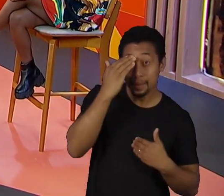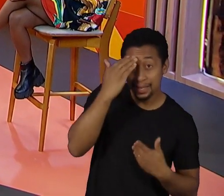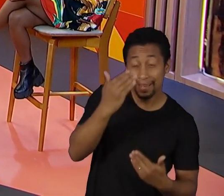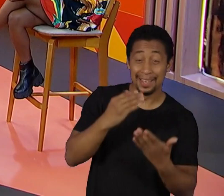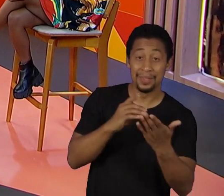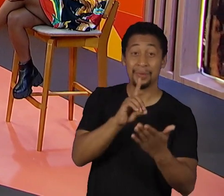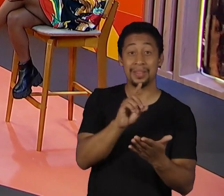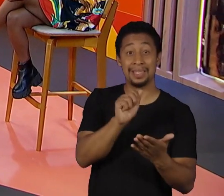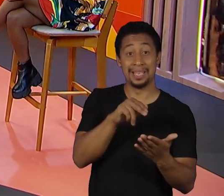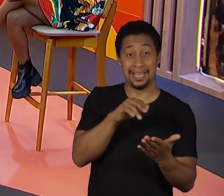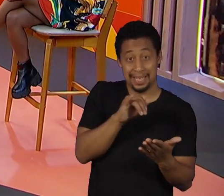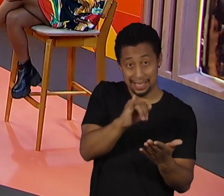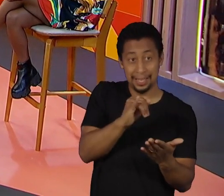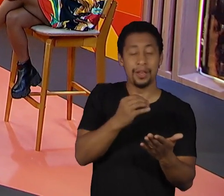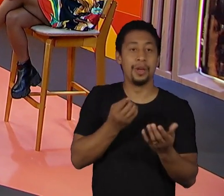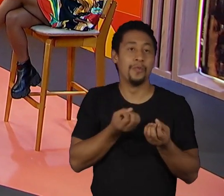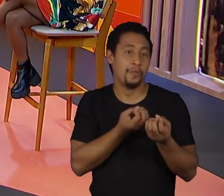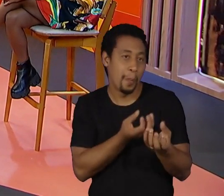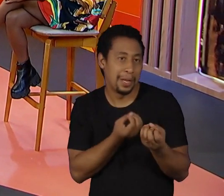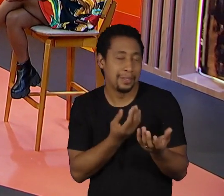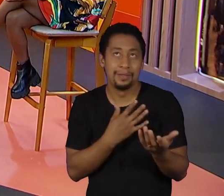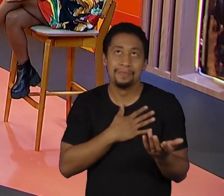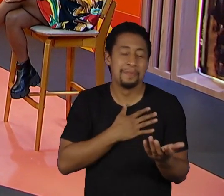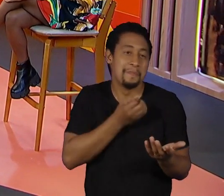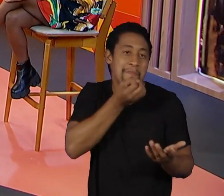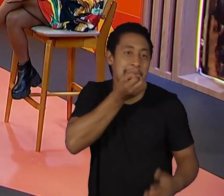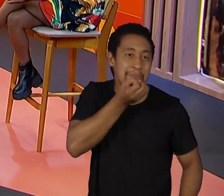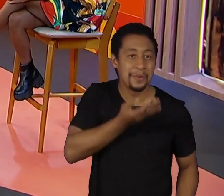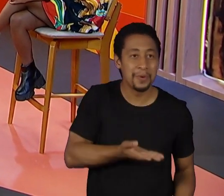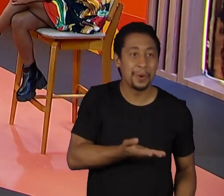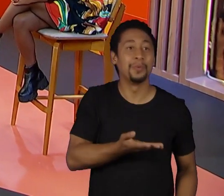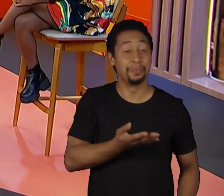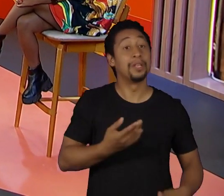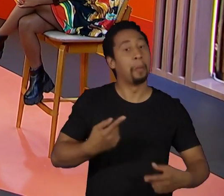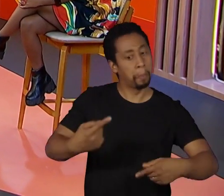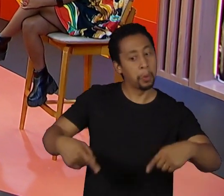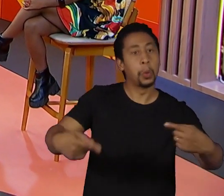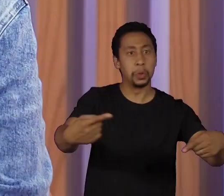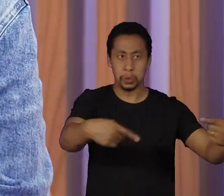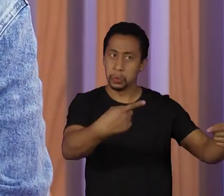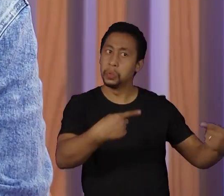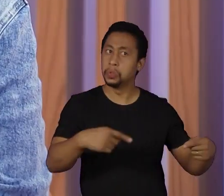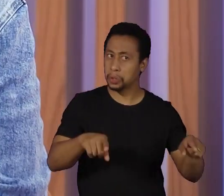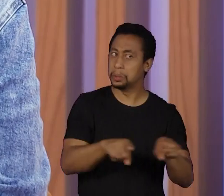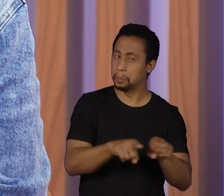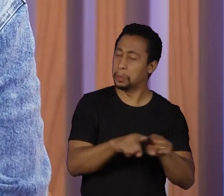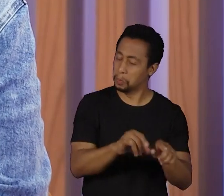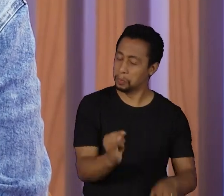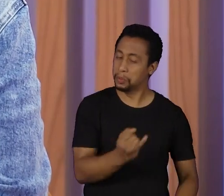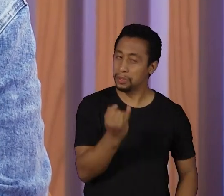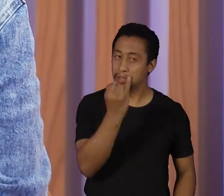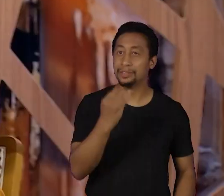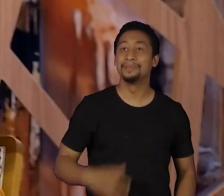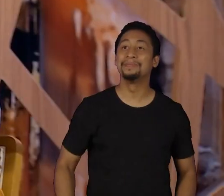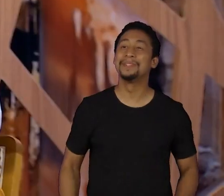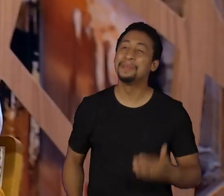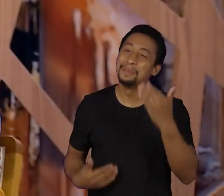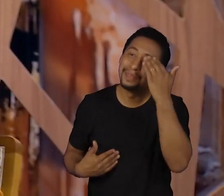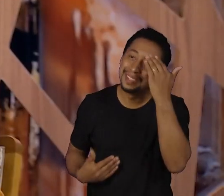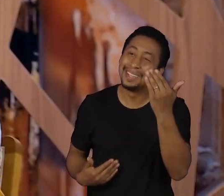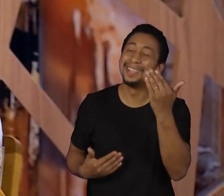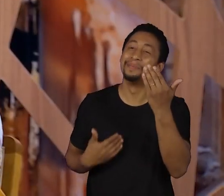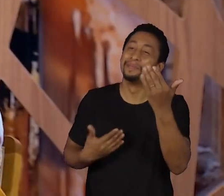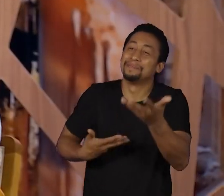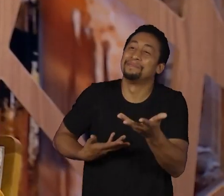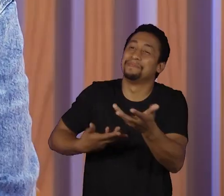receber vocês aqui para esse assunto gostoso que também a gente trouxe para o campo político. Foi muito importante. É isso. Ah, eu que agradeço. Obrigada